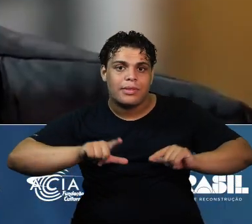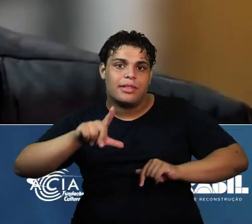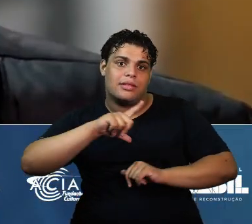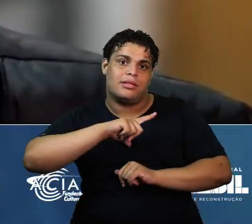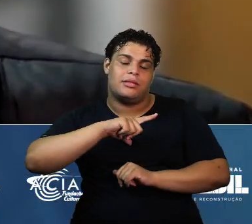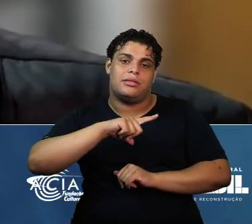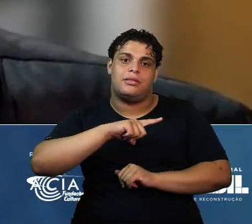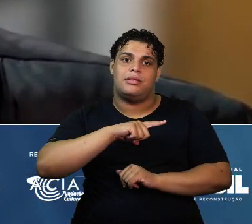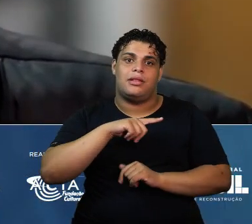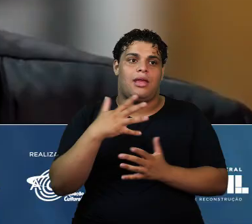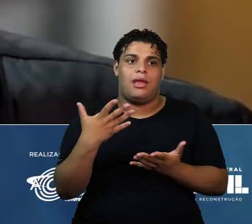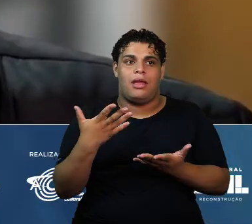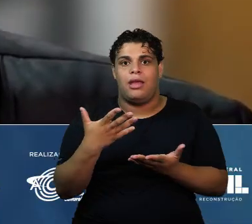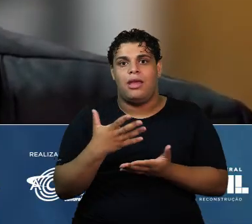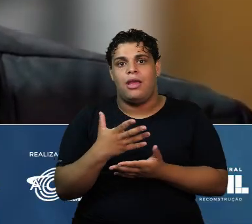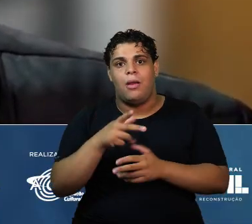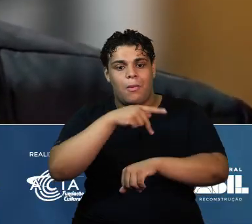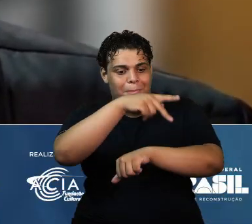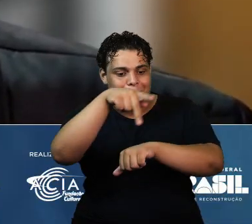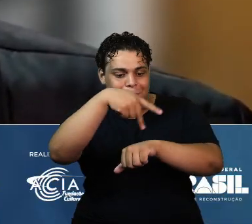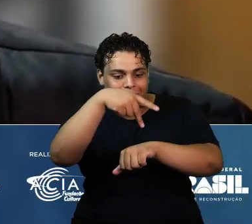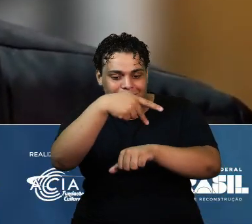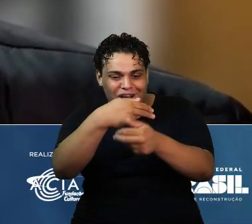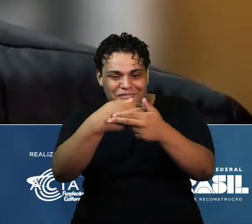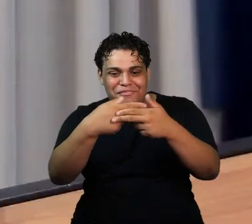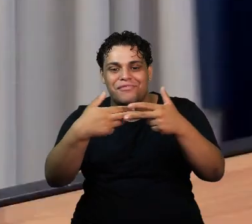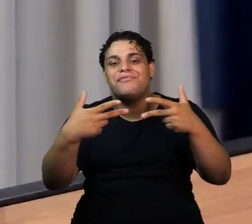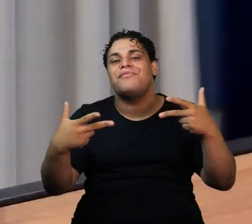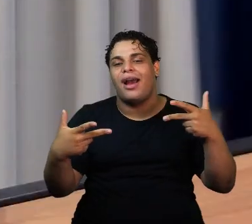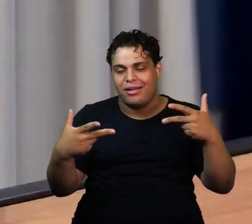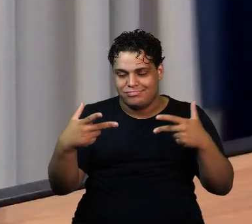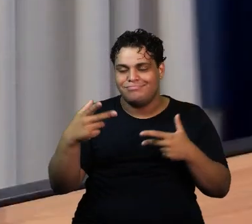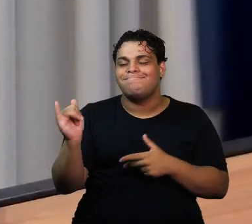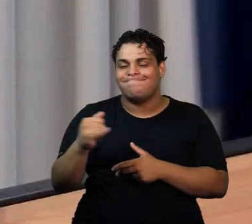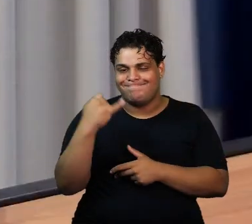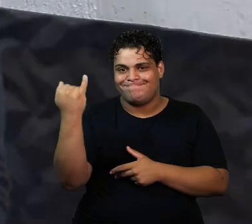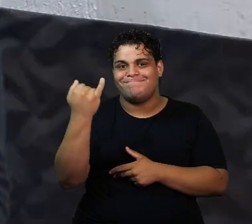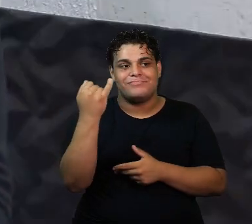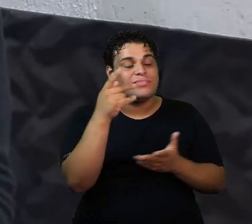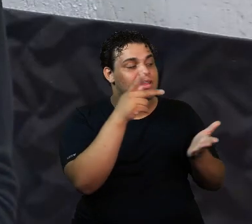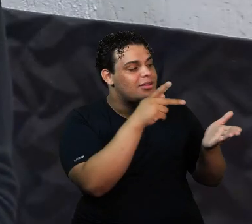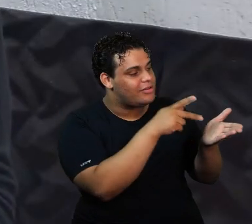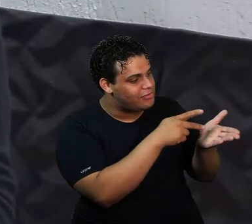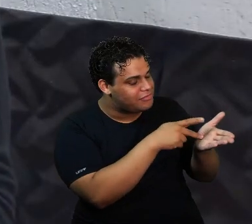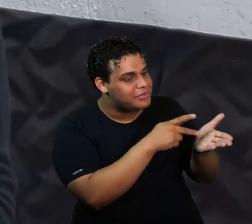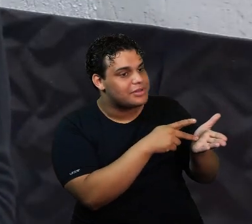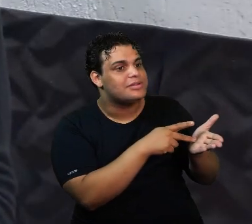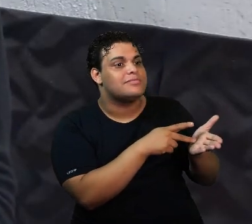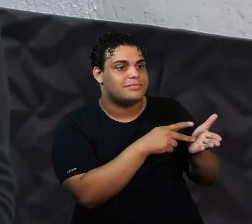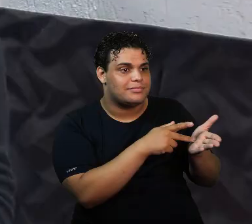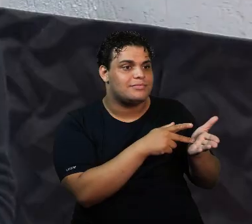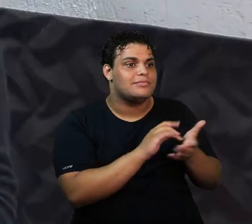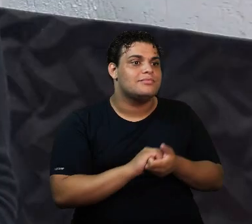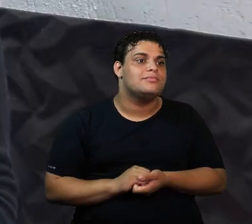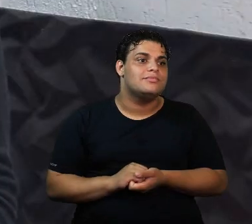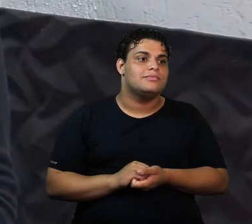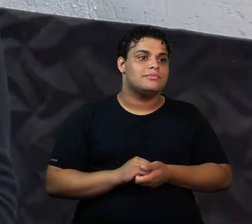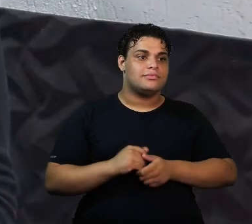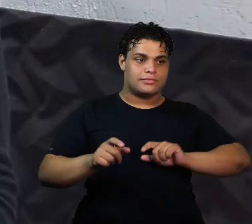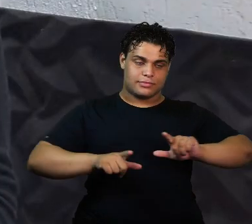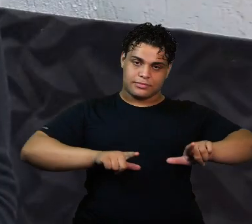contorno internacional muito importante. É verdade. Esse trabalho,